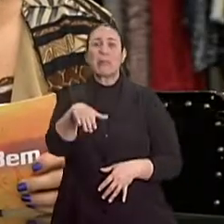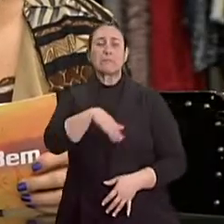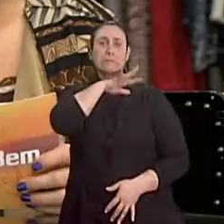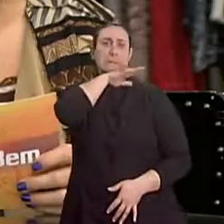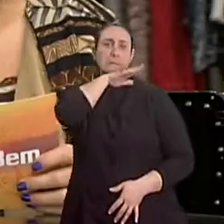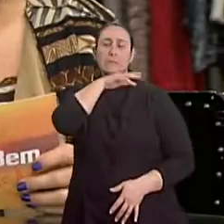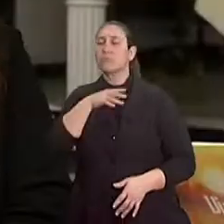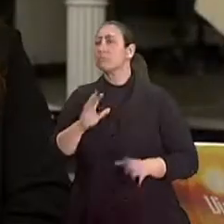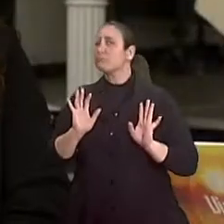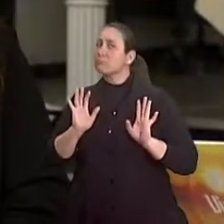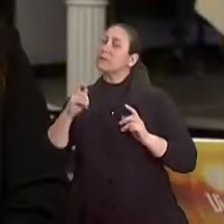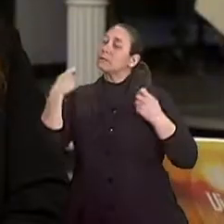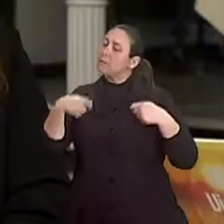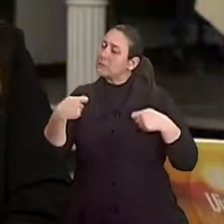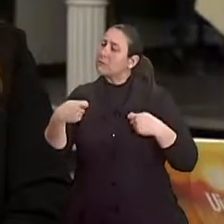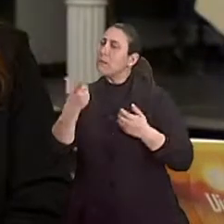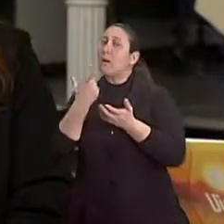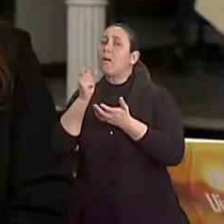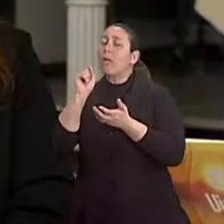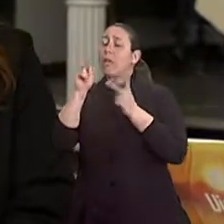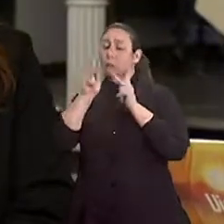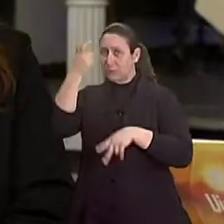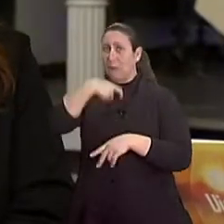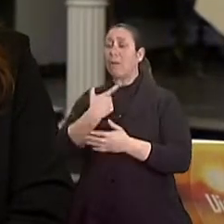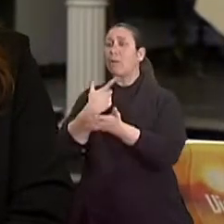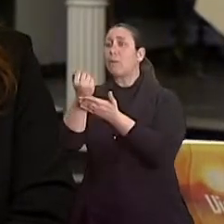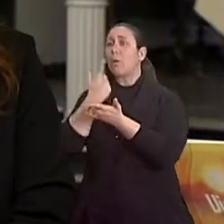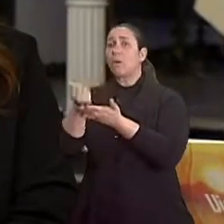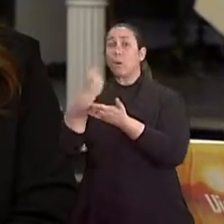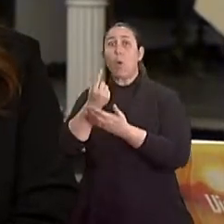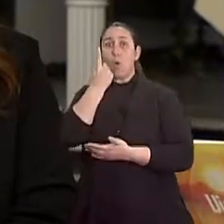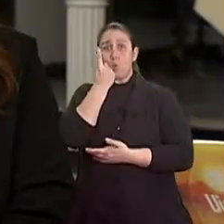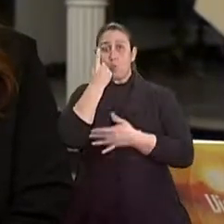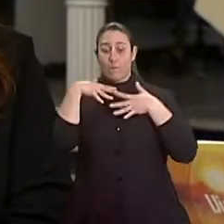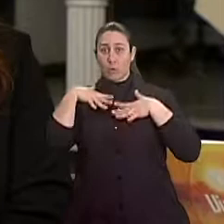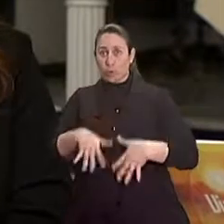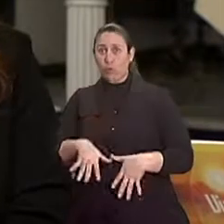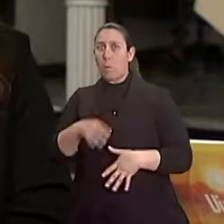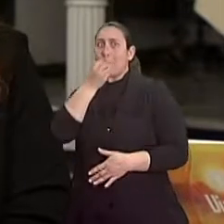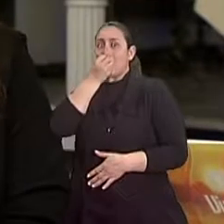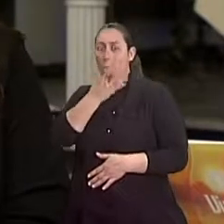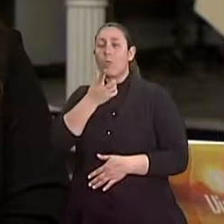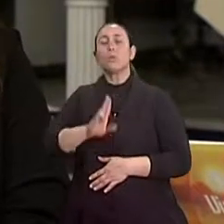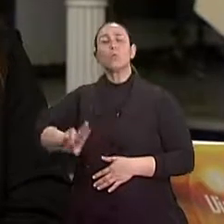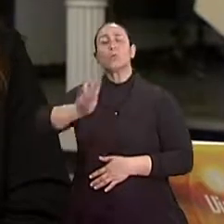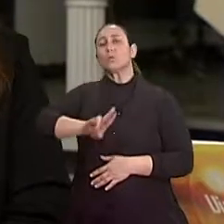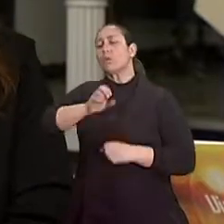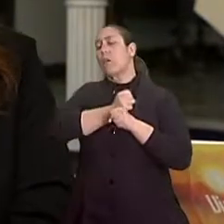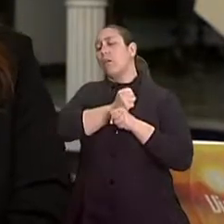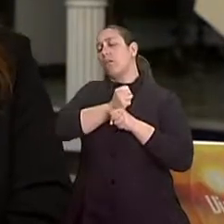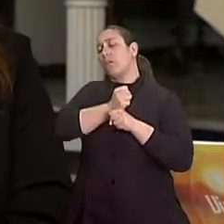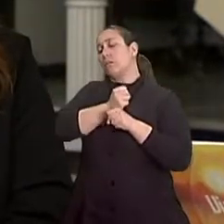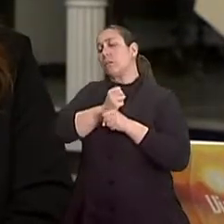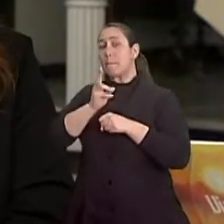que comprar cada vez um vestido ruim. Uhum. Se elas compram um vestido bom... Elas usam durante muitos anos um